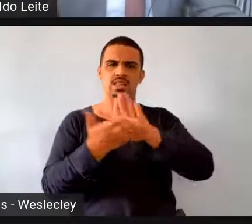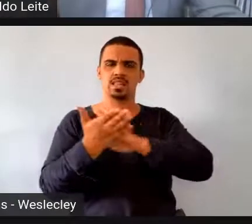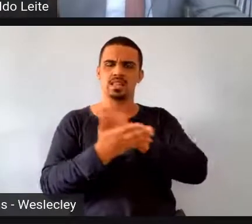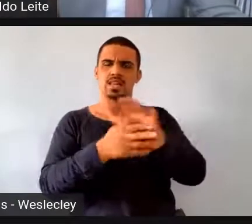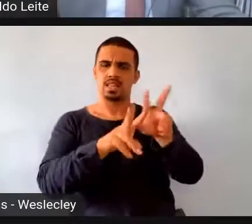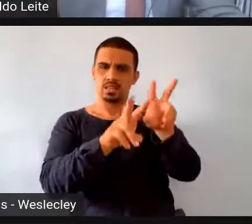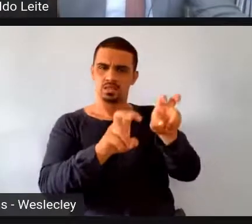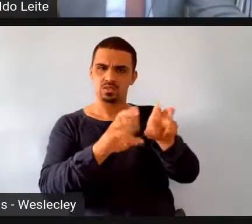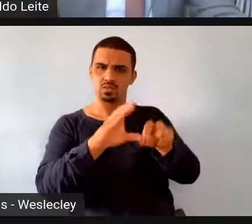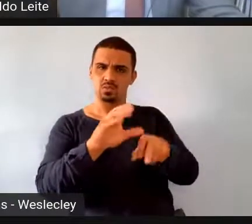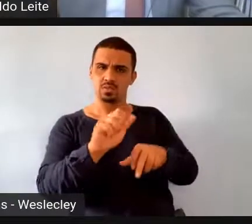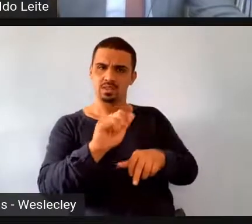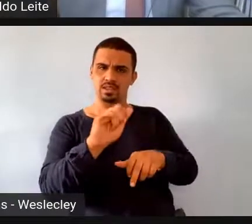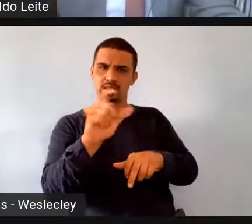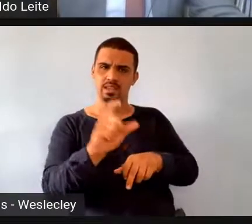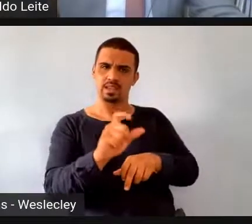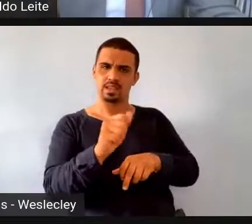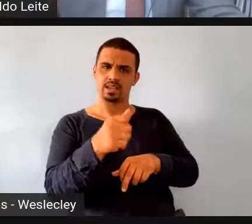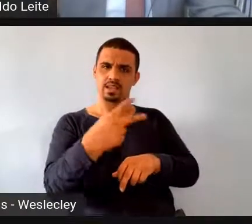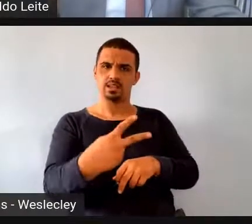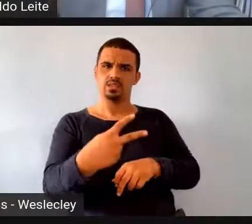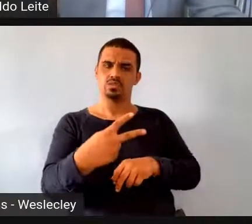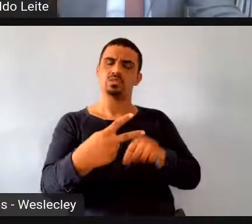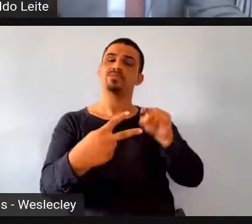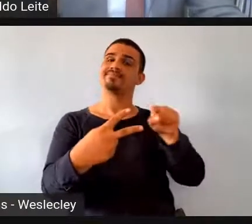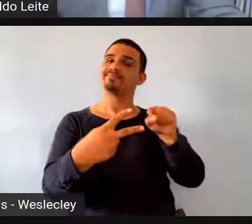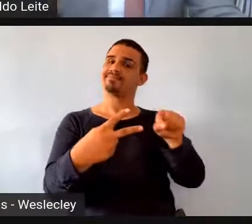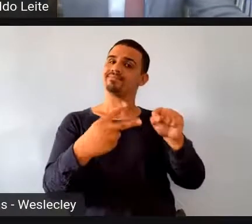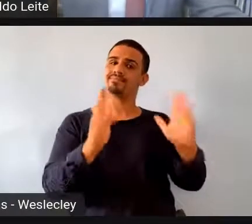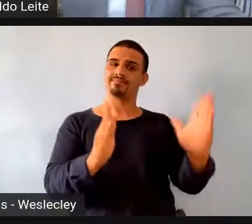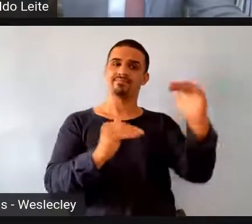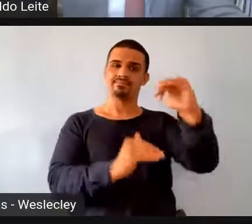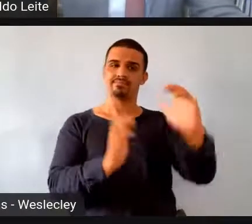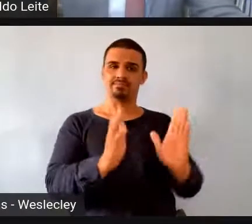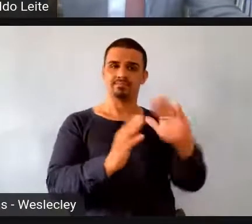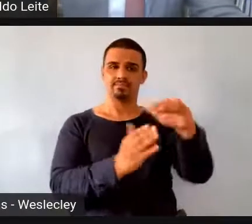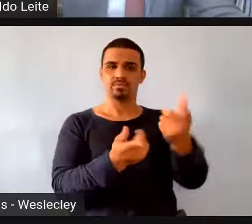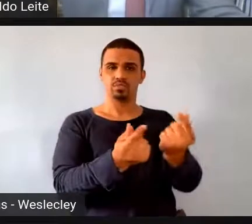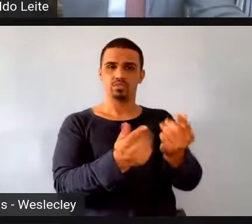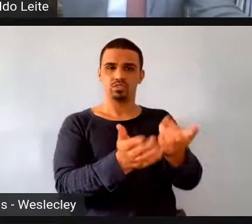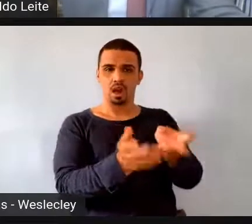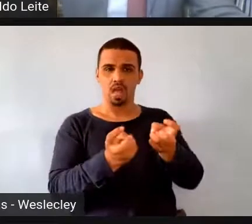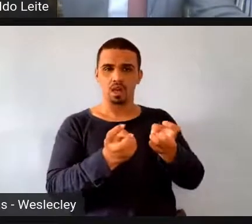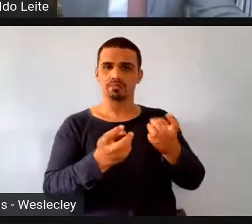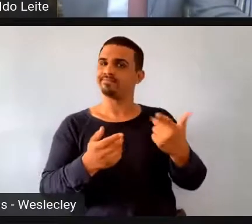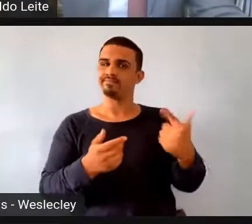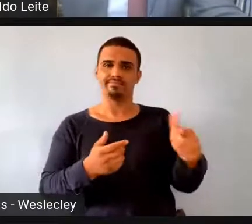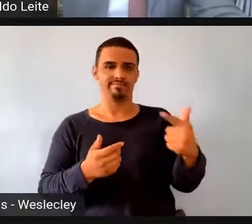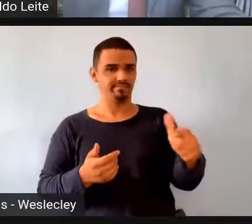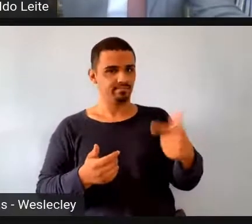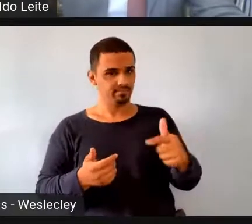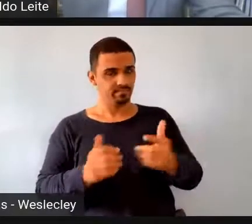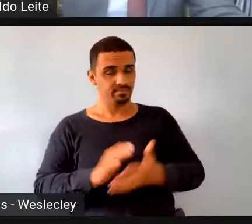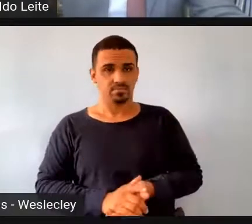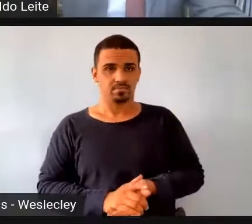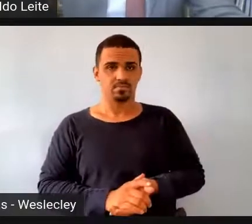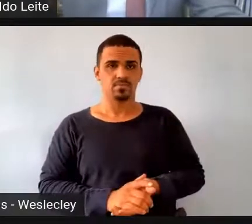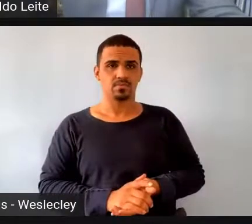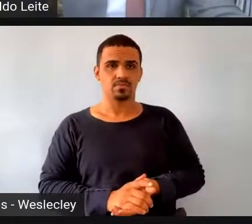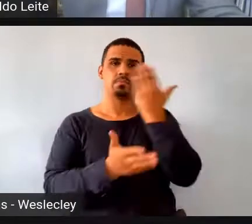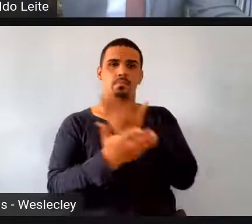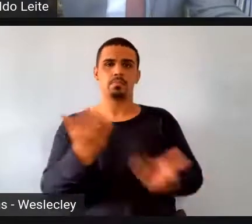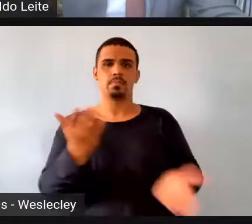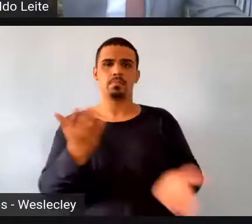né? A gente não tem números, porque realmente a gente perdeu essa fonte aí de transparência e